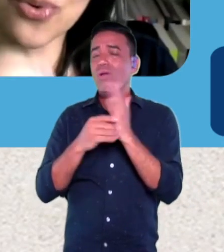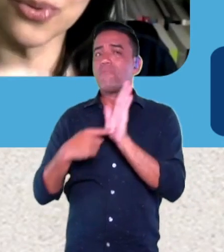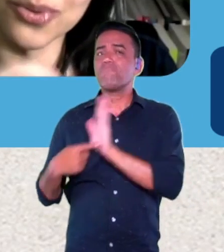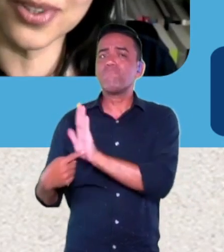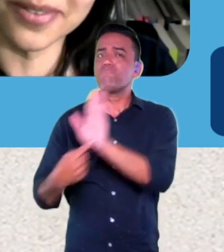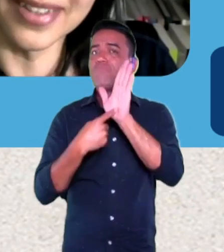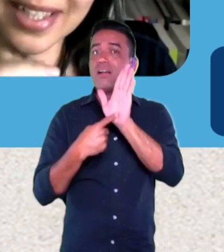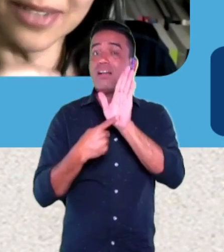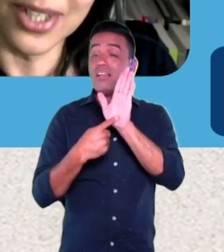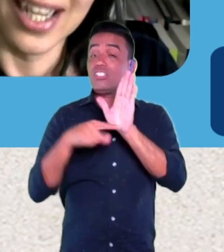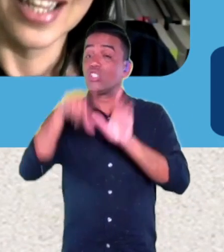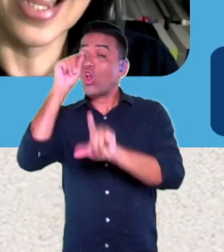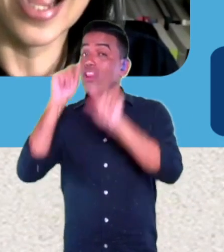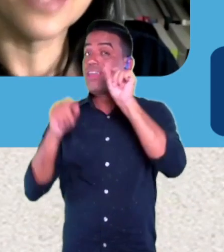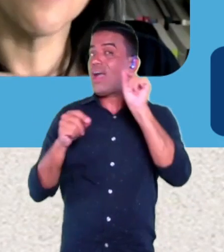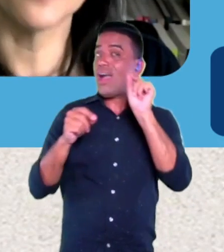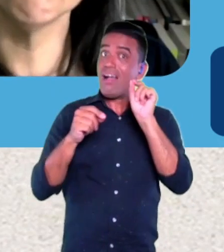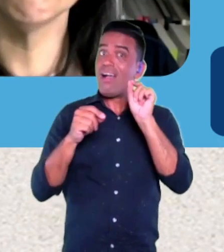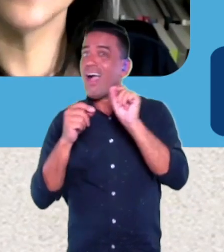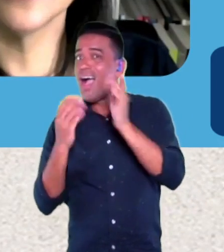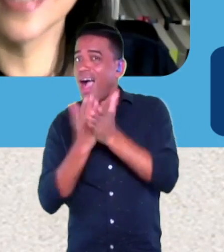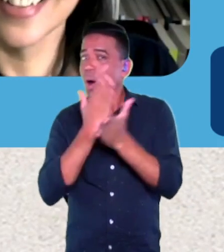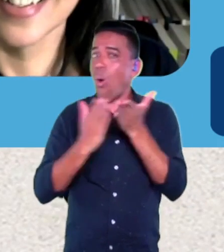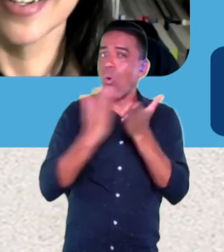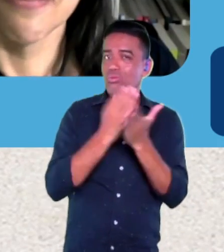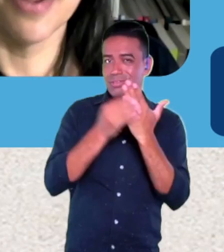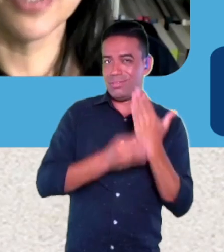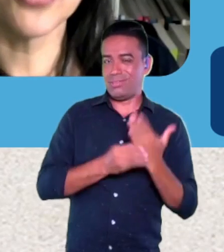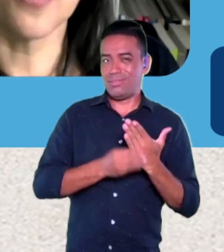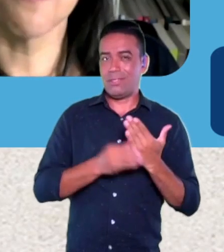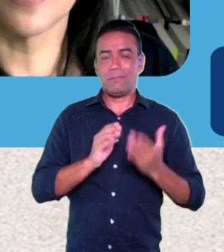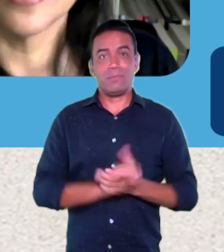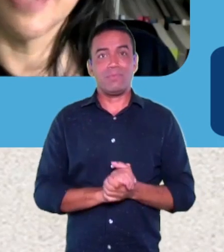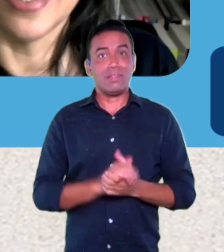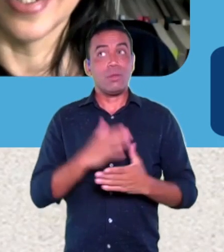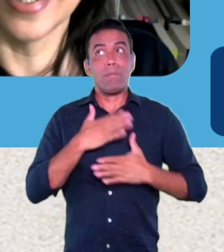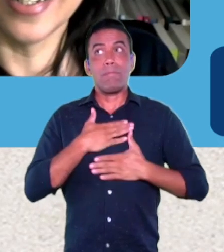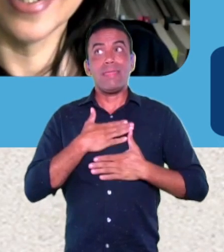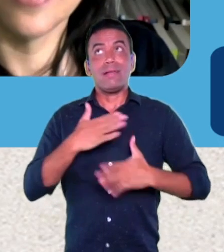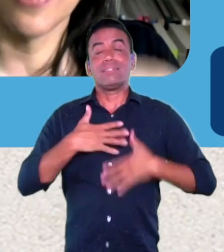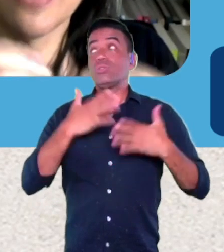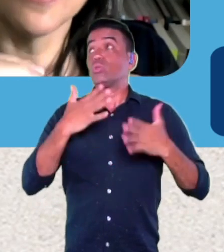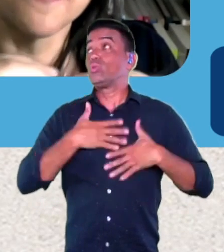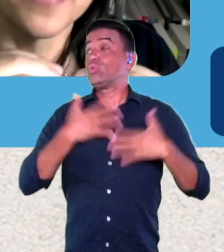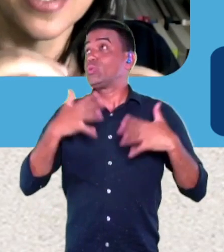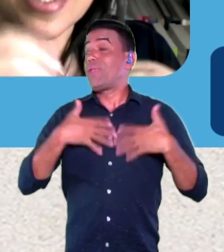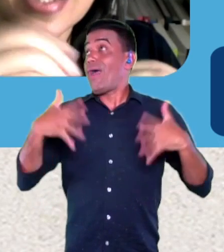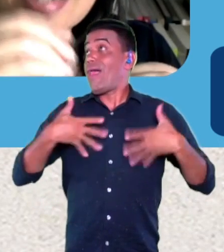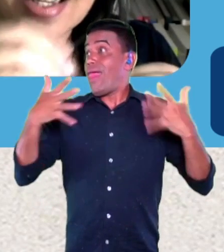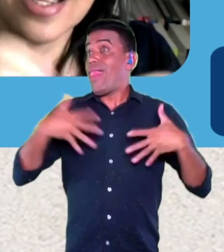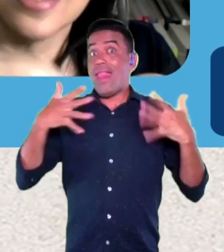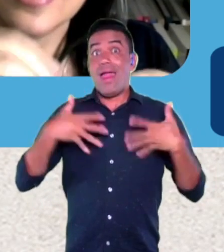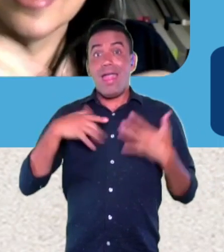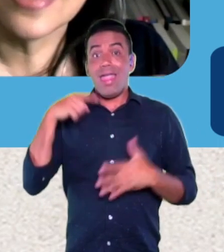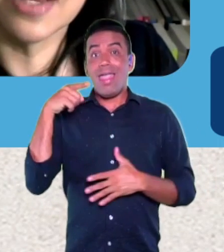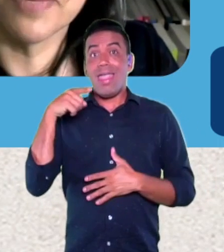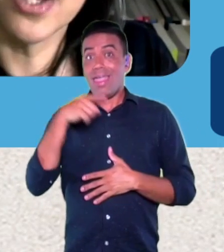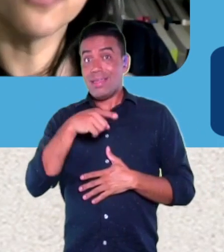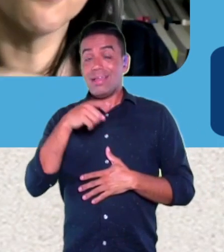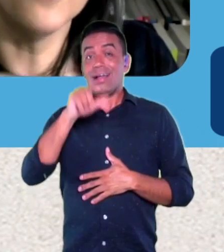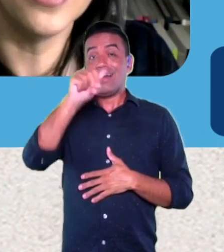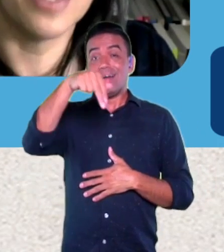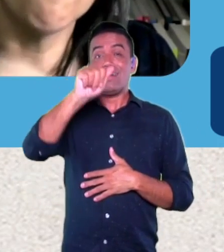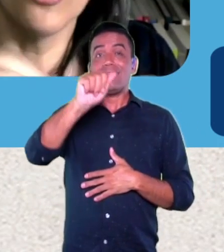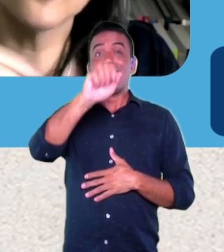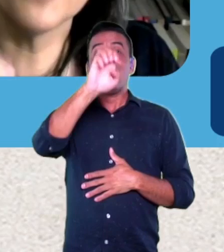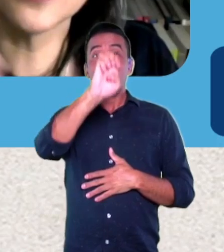destacava alguns livros. E aí, para minha surpresa, minha alegria, ele falava, Ana Elida